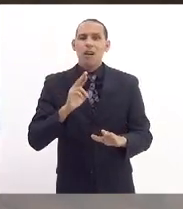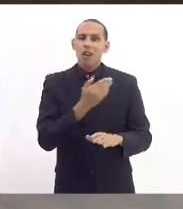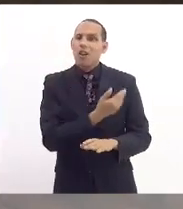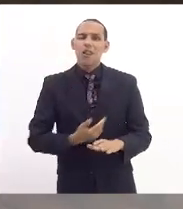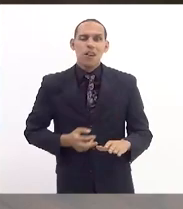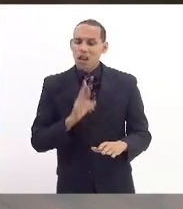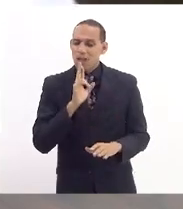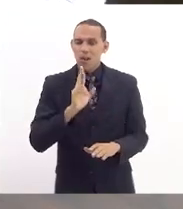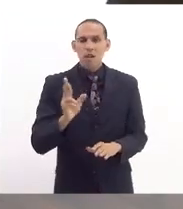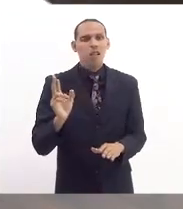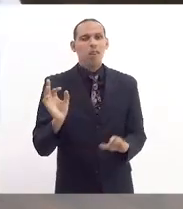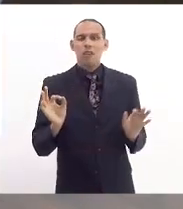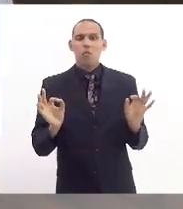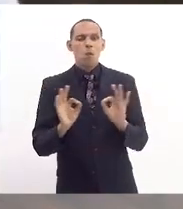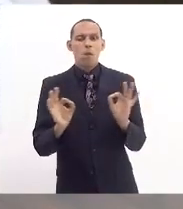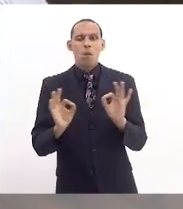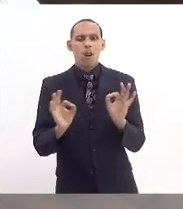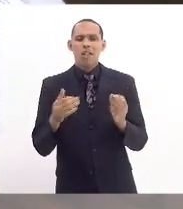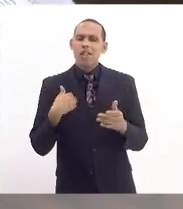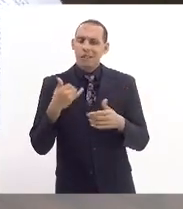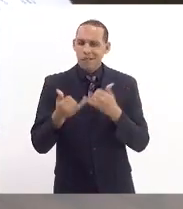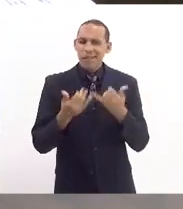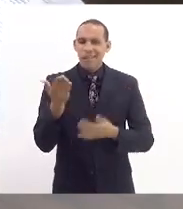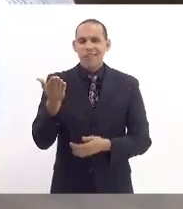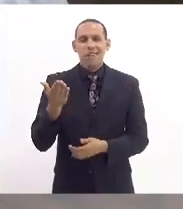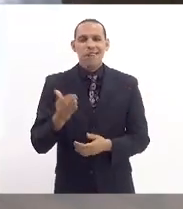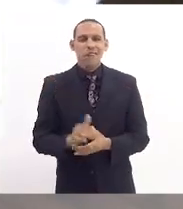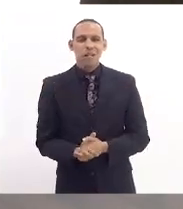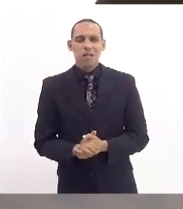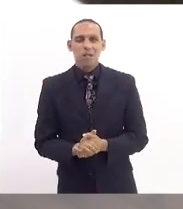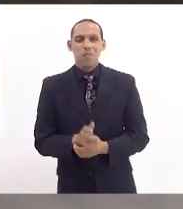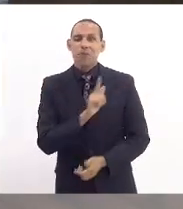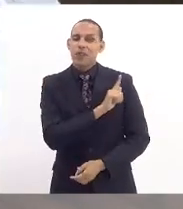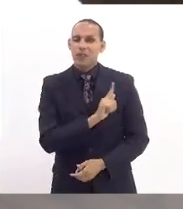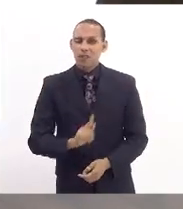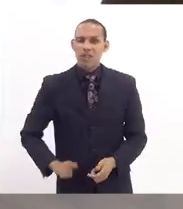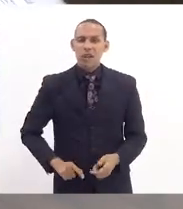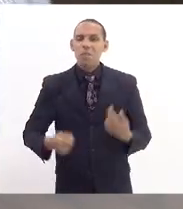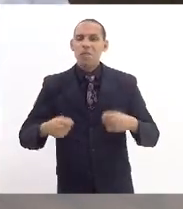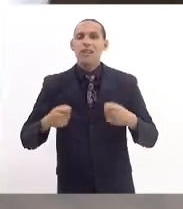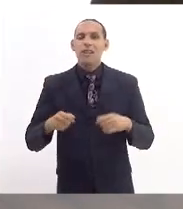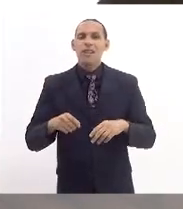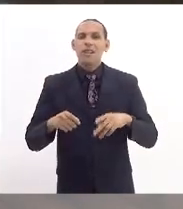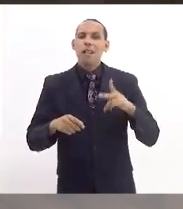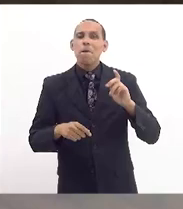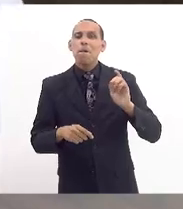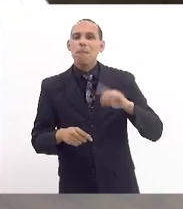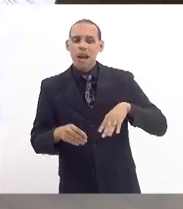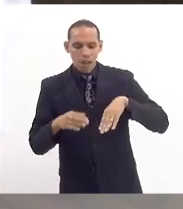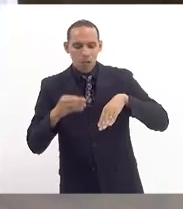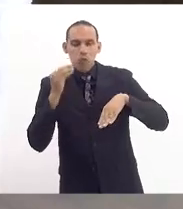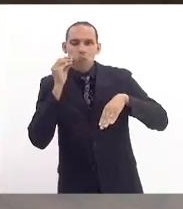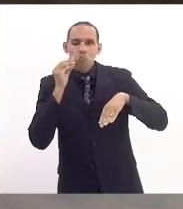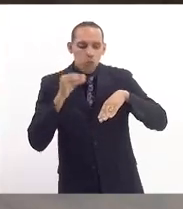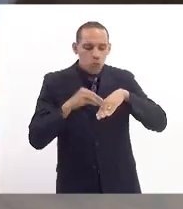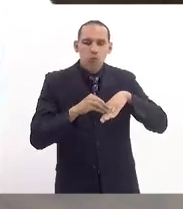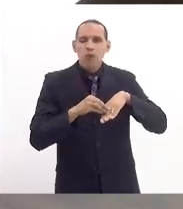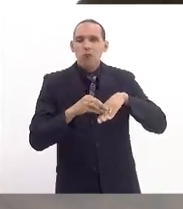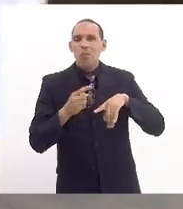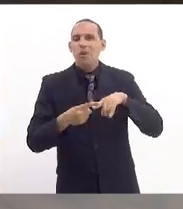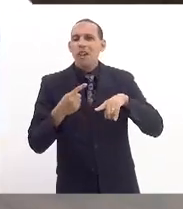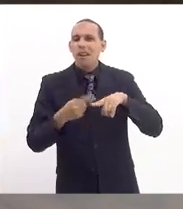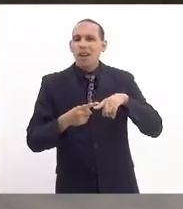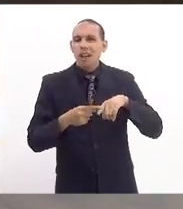do governo não chega é sempre brinco é excelência né o governador devia beijar o seu pé porque para liderar o governo desse estado